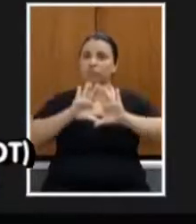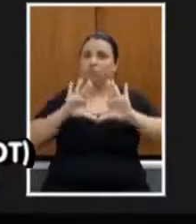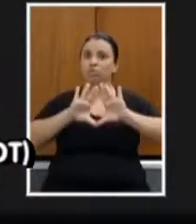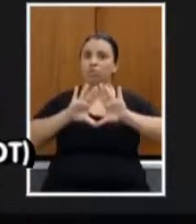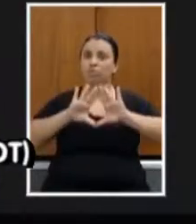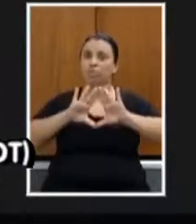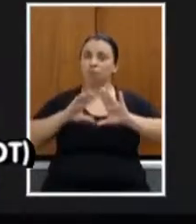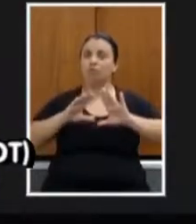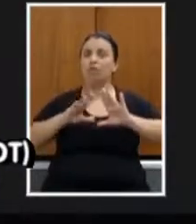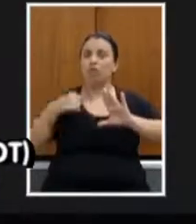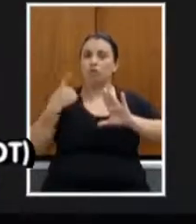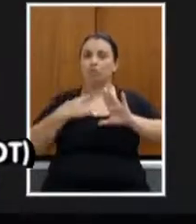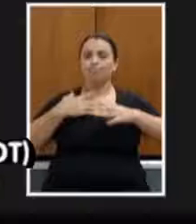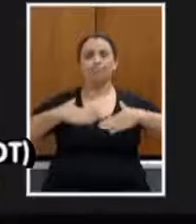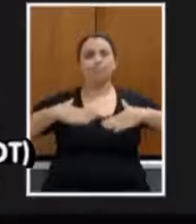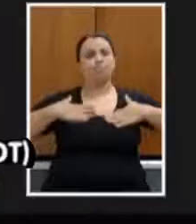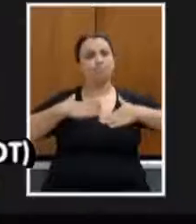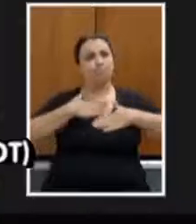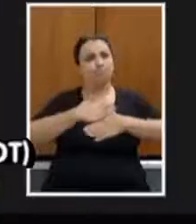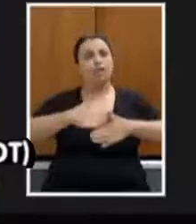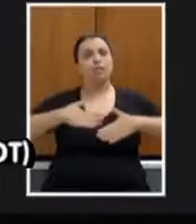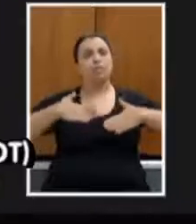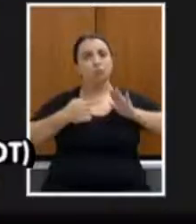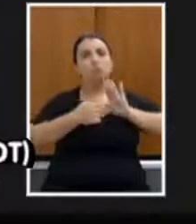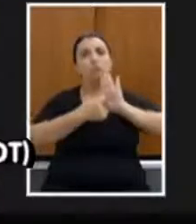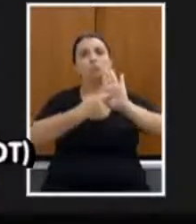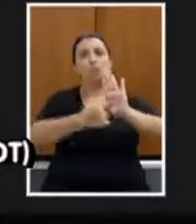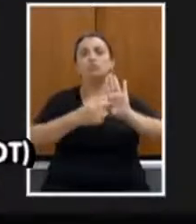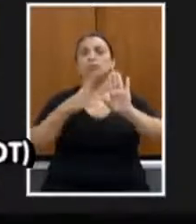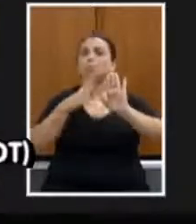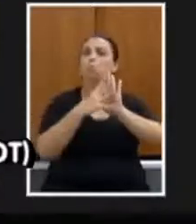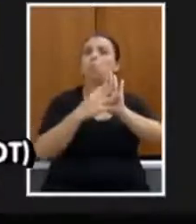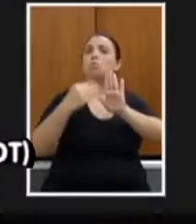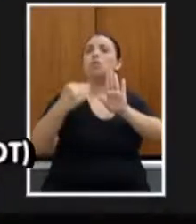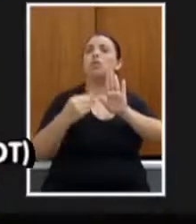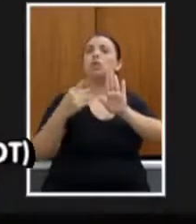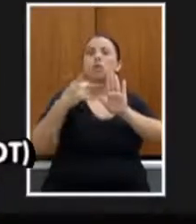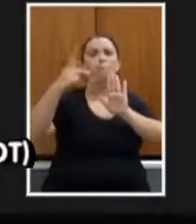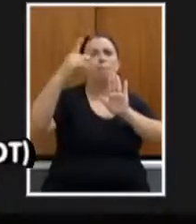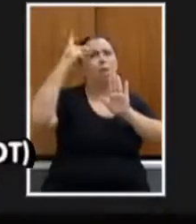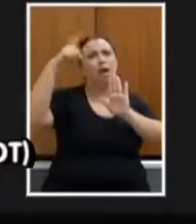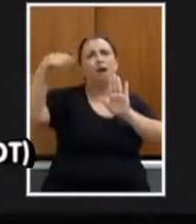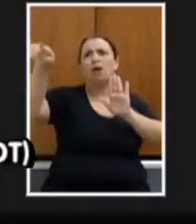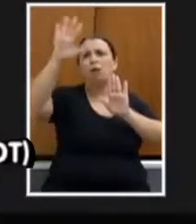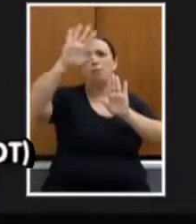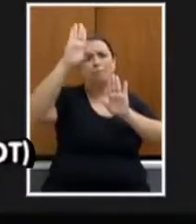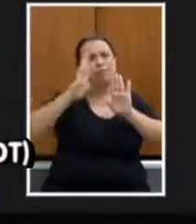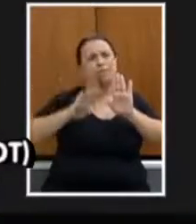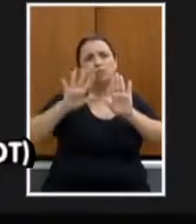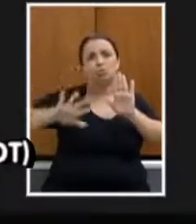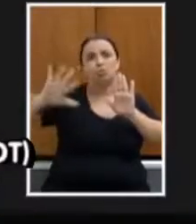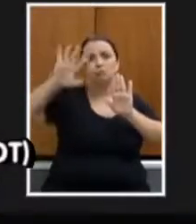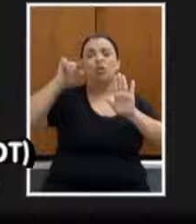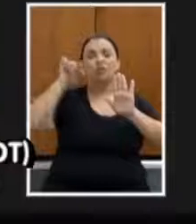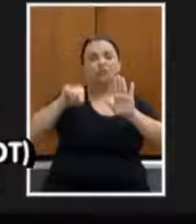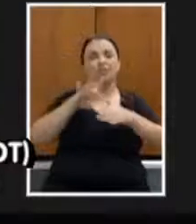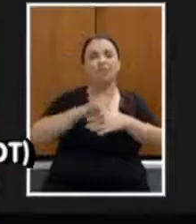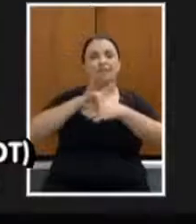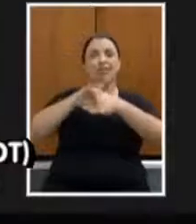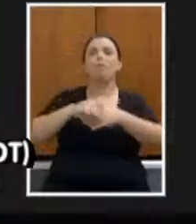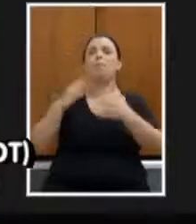orgulho de mostrarmos que é exemplo para todo o Brasil na frente e na sua liderança. Parabéns,